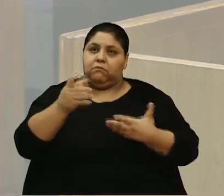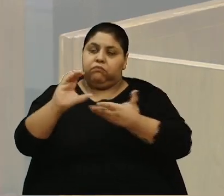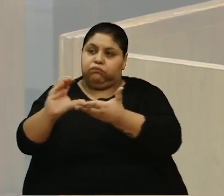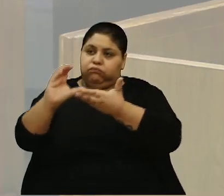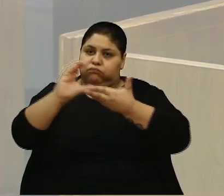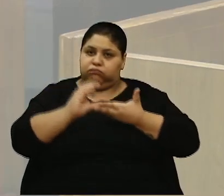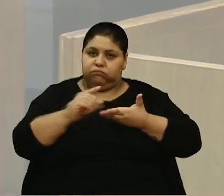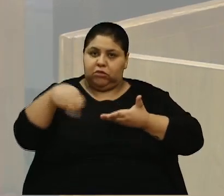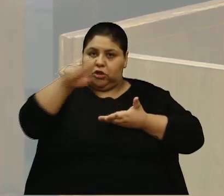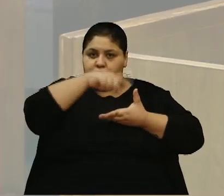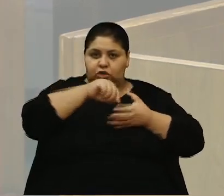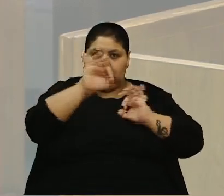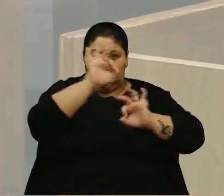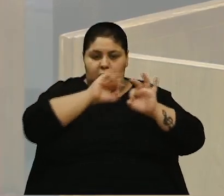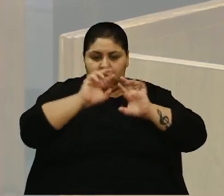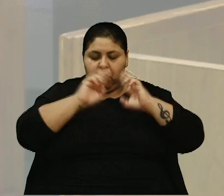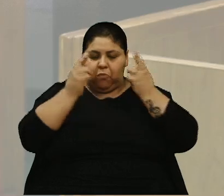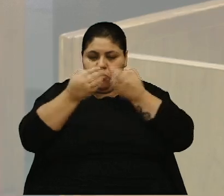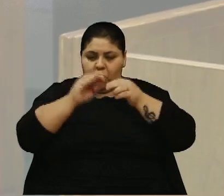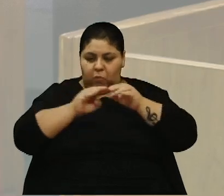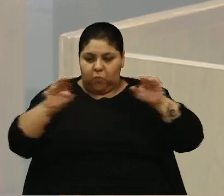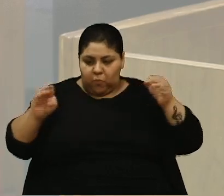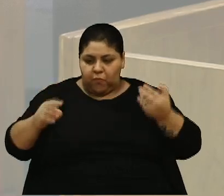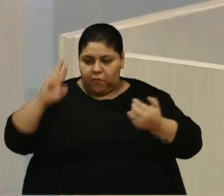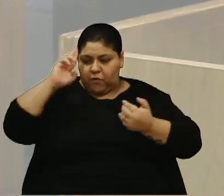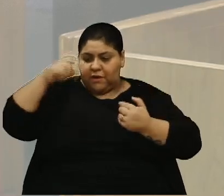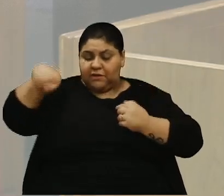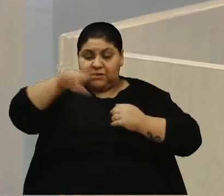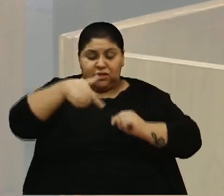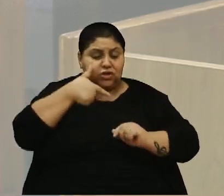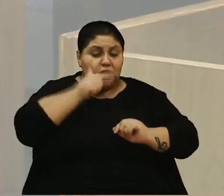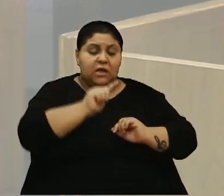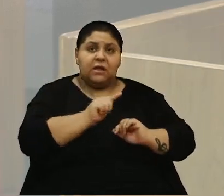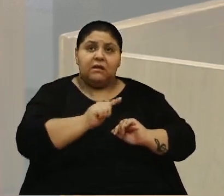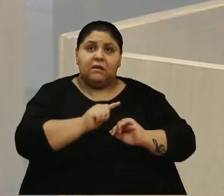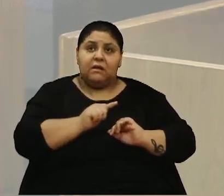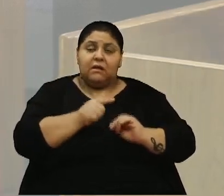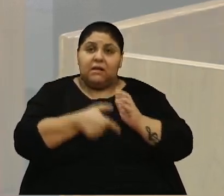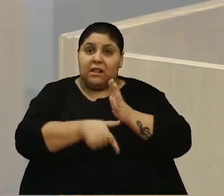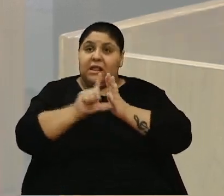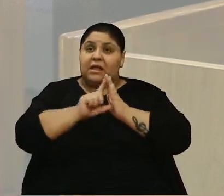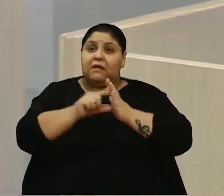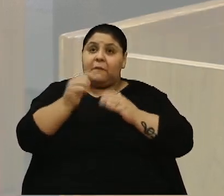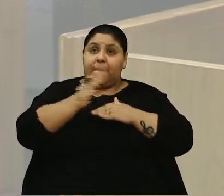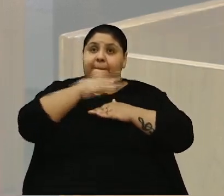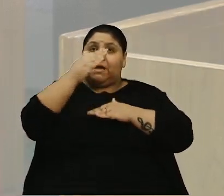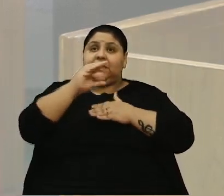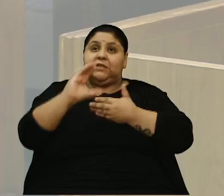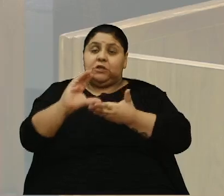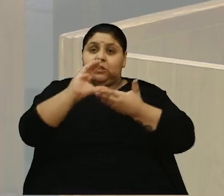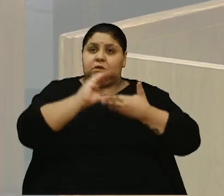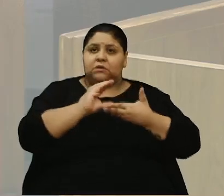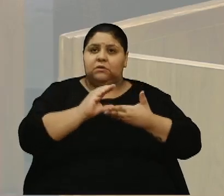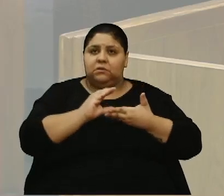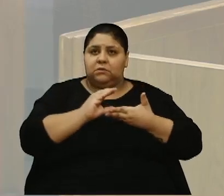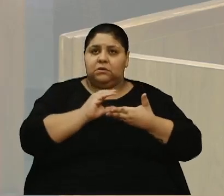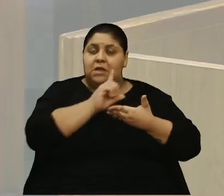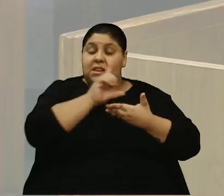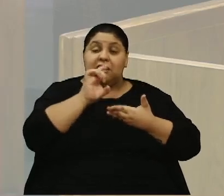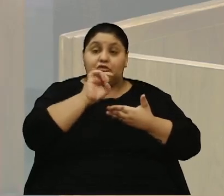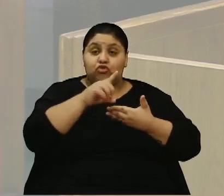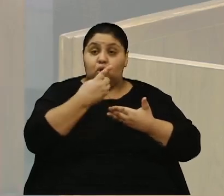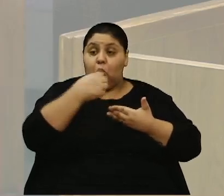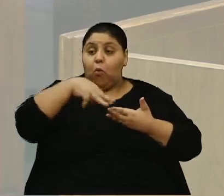vinha organizando uma reunião aqui com a mesa diretora para ver se a gente conseguia até antecipar mais algum recurso, além daquele 1 milhão que a Câmara de